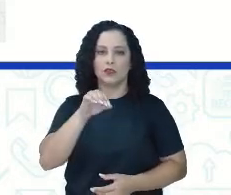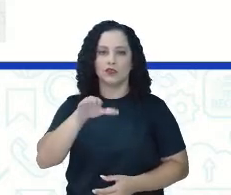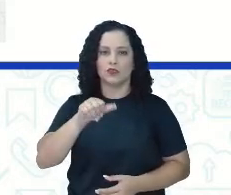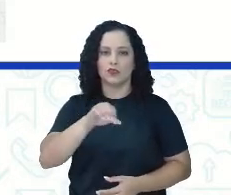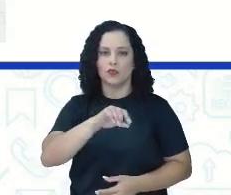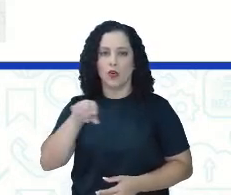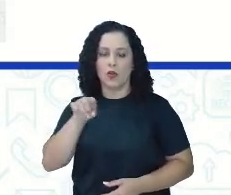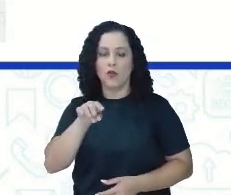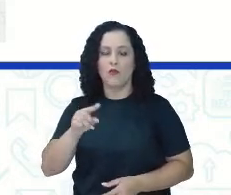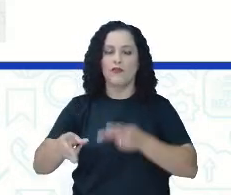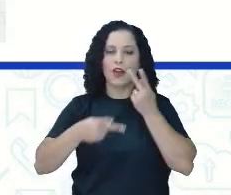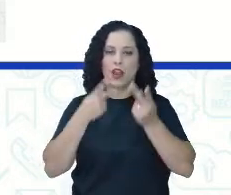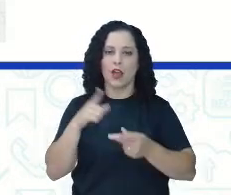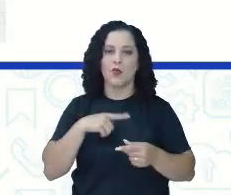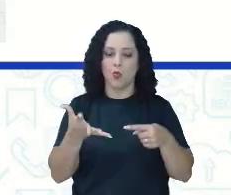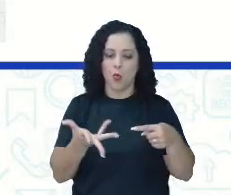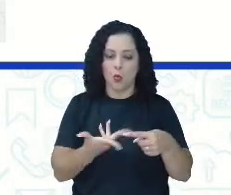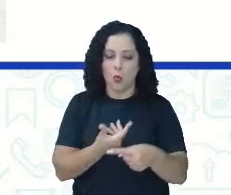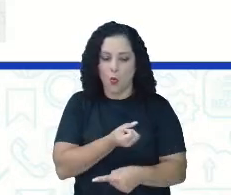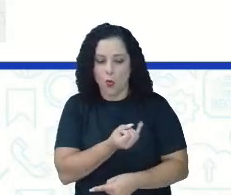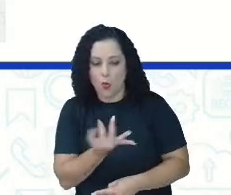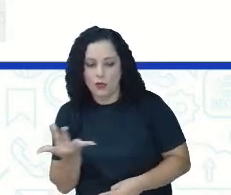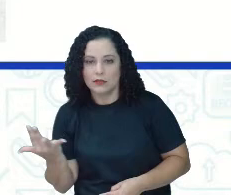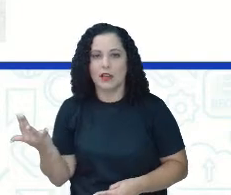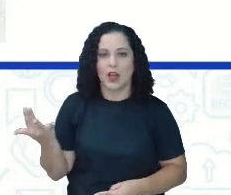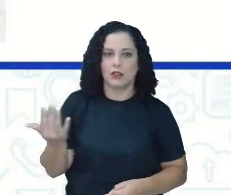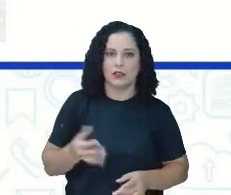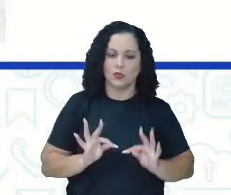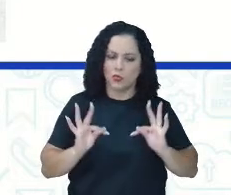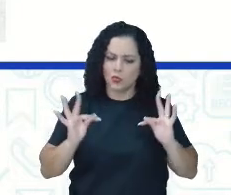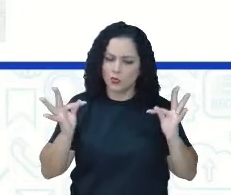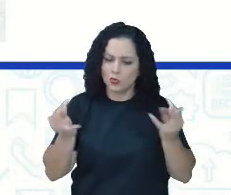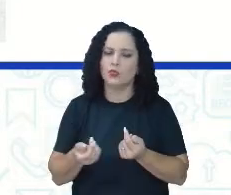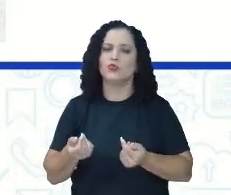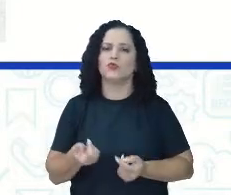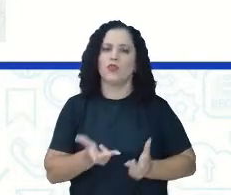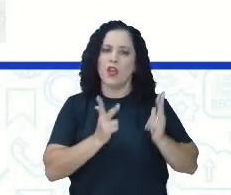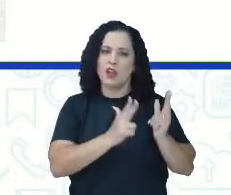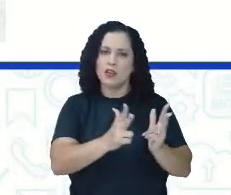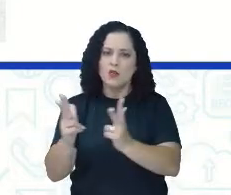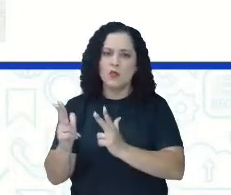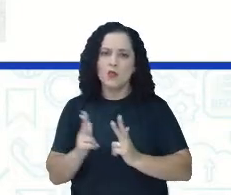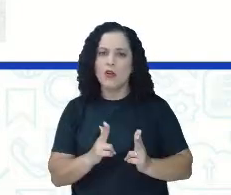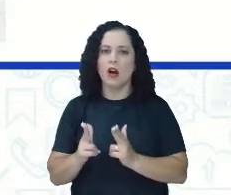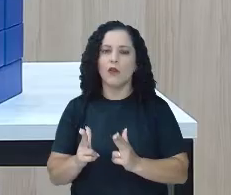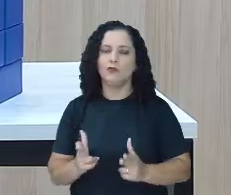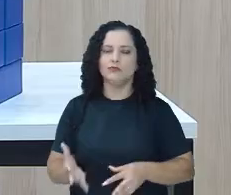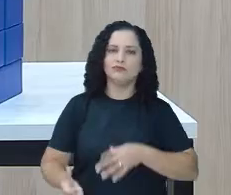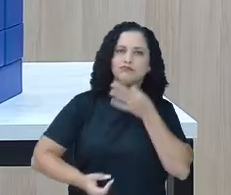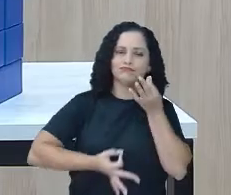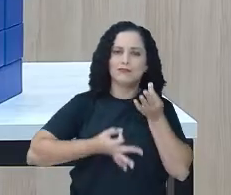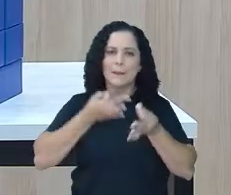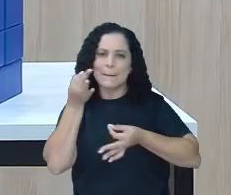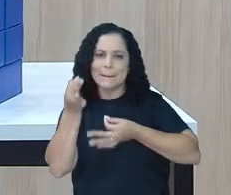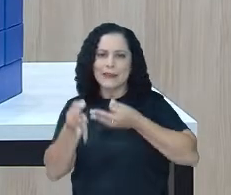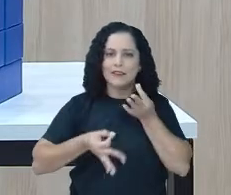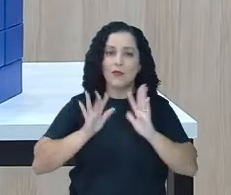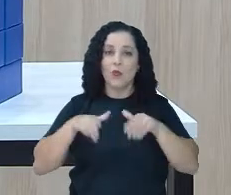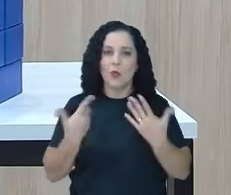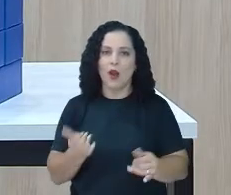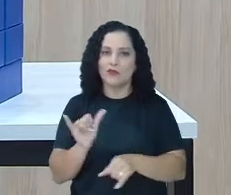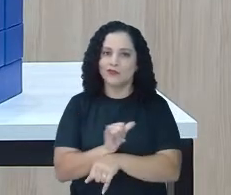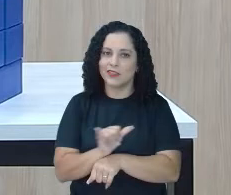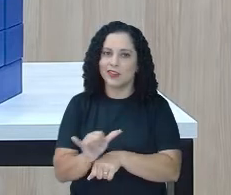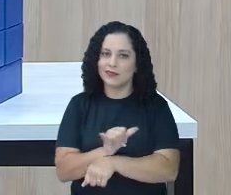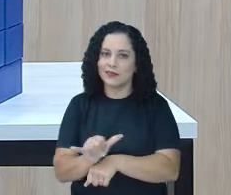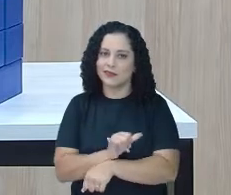todos os cubos, porque todos têm a mesma quantidade de peças. Então, a gente tenta imaginar desses comentários qual que foi a estratégia